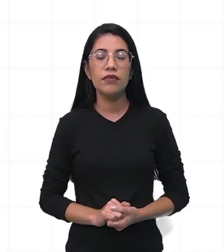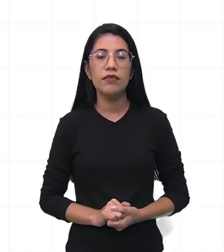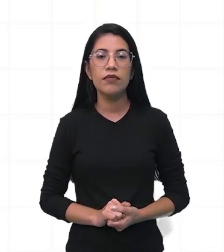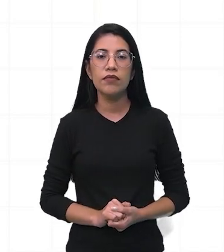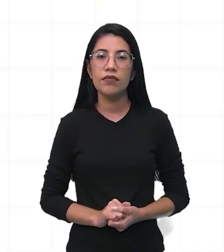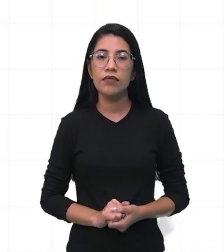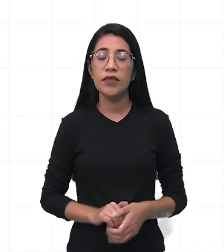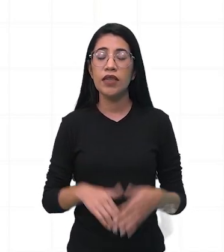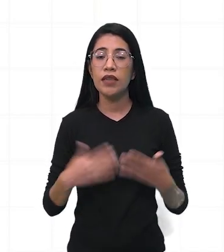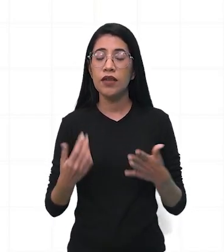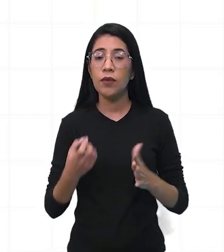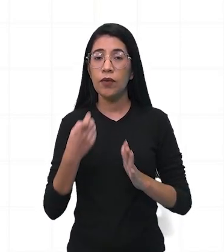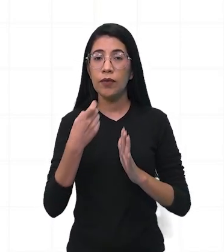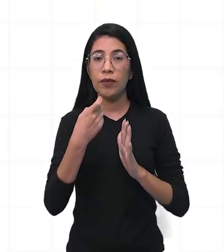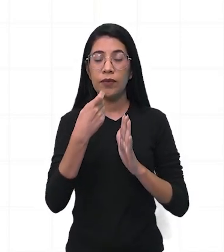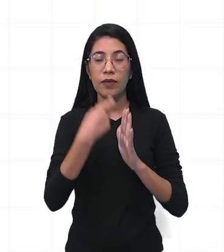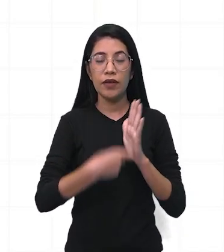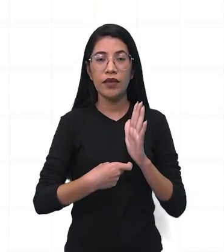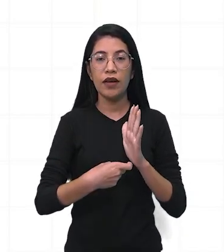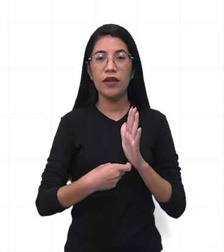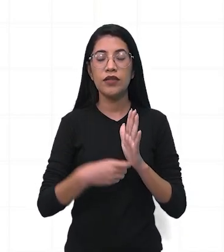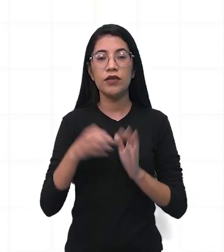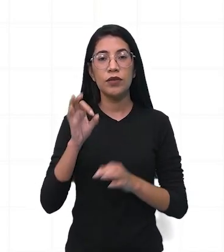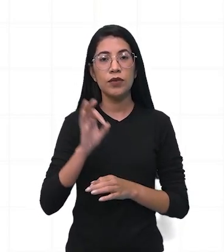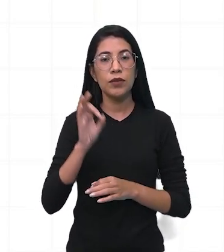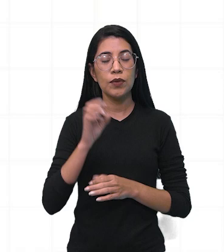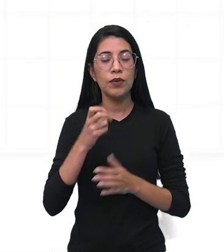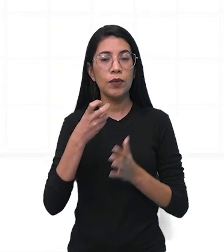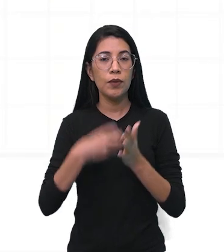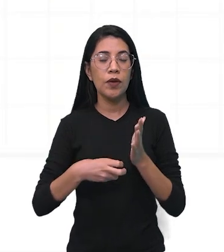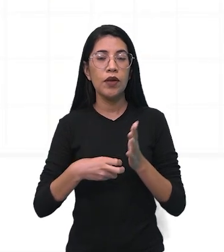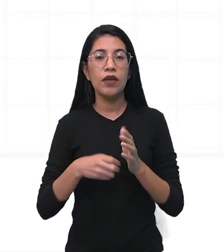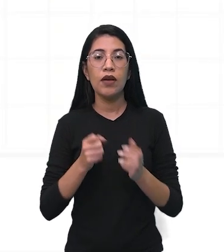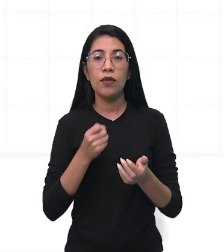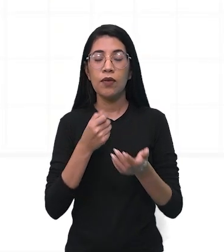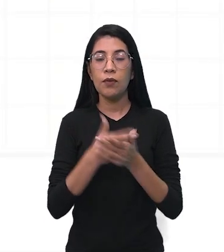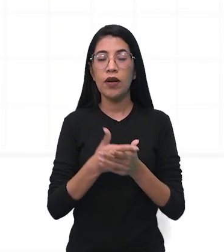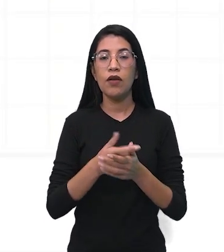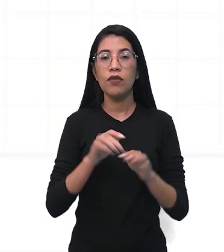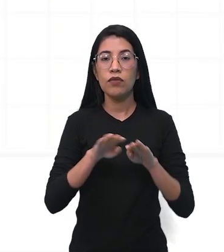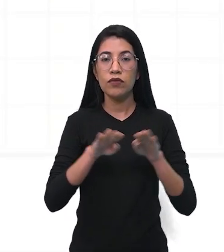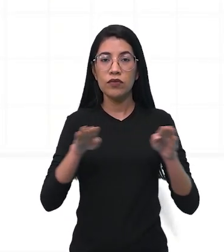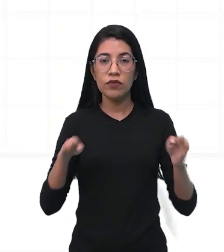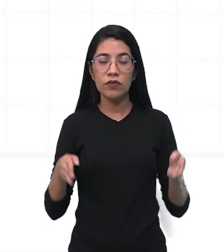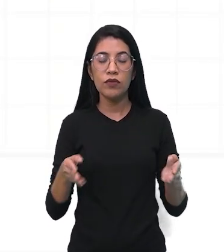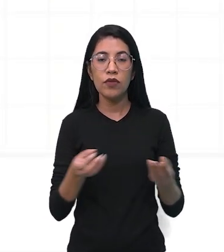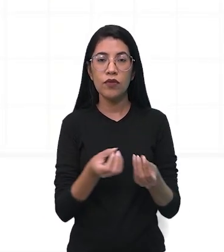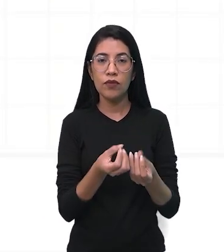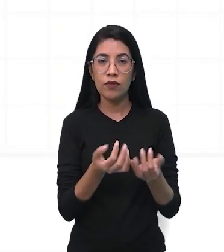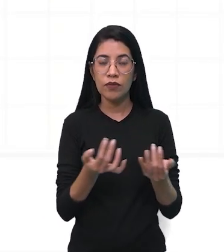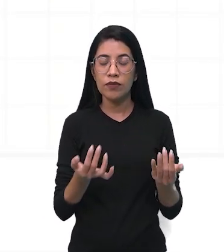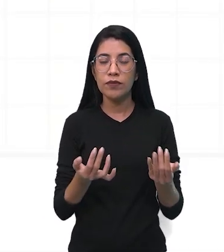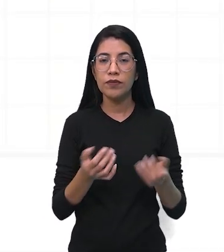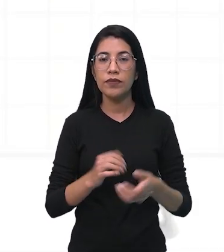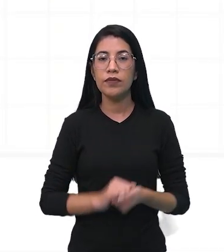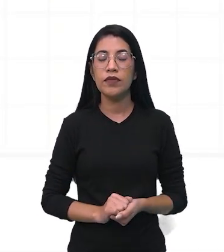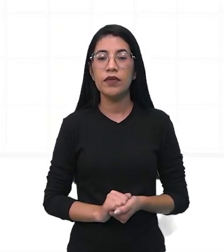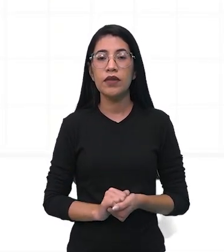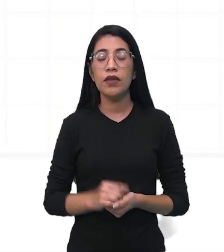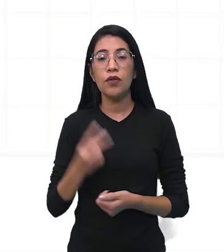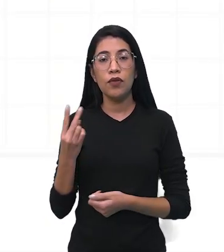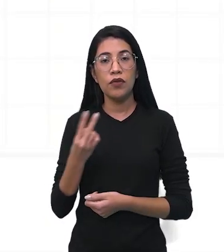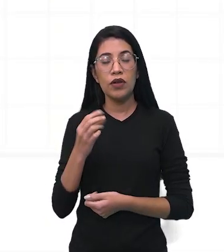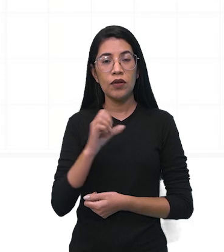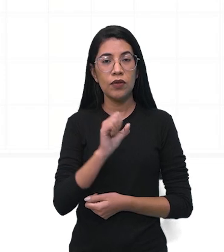Então, qual a taxa percentual do desconto oferecido na compra do fogão? Beleza, então tá aqui o valor do fogão,